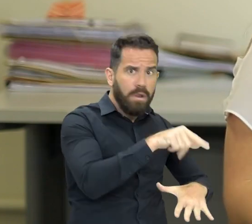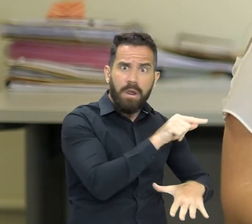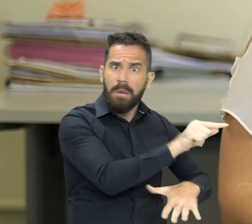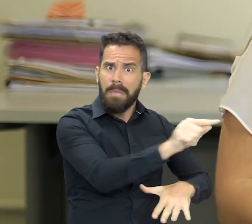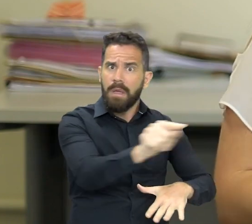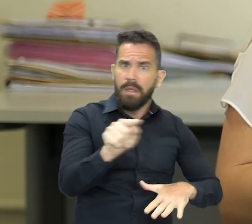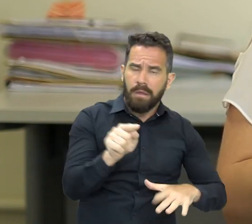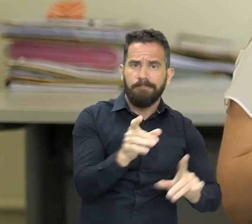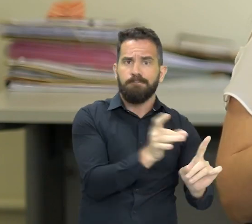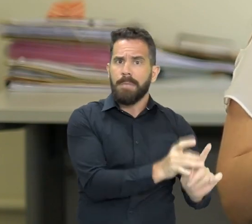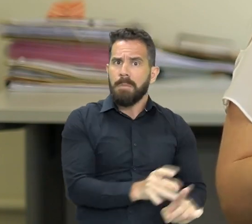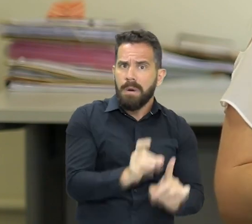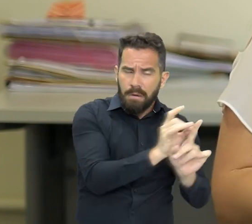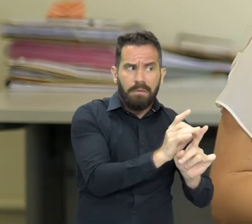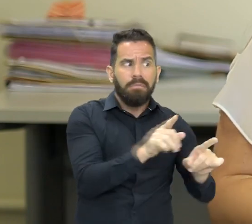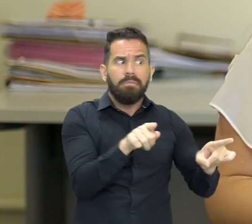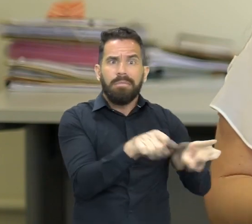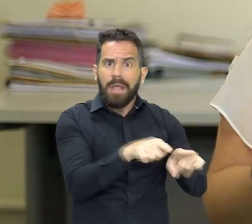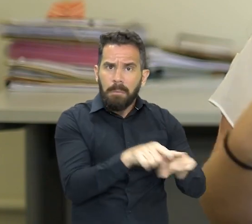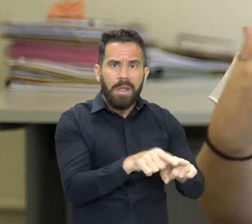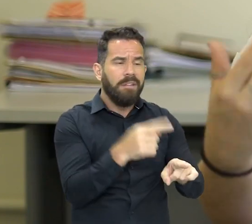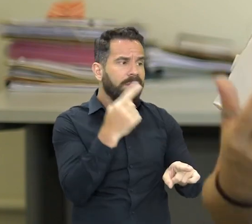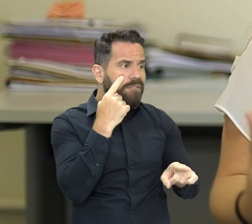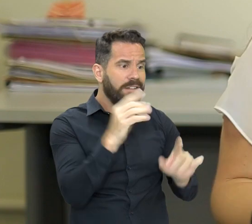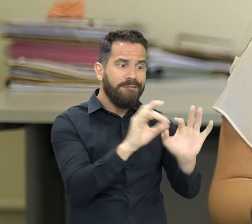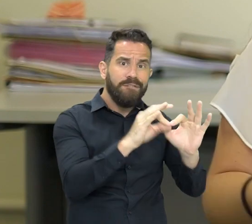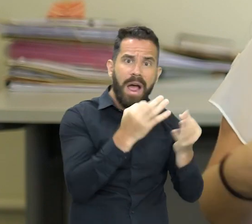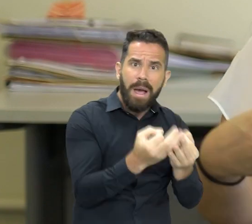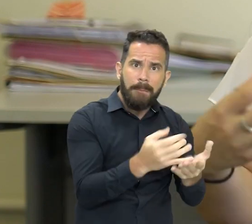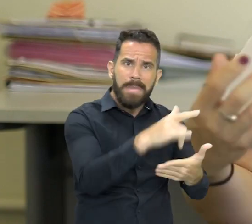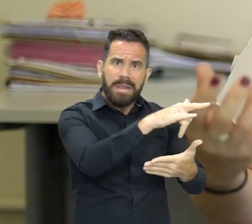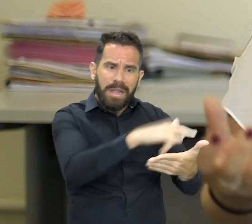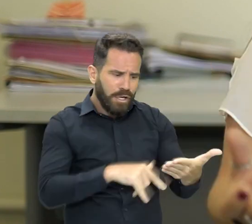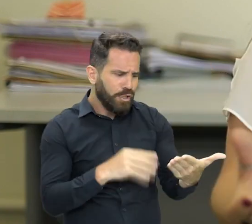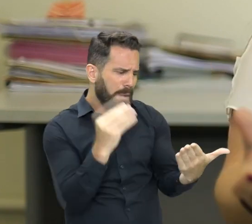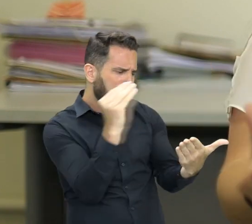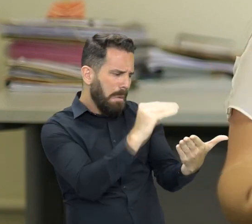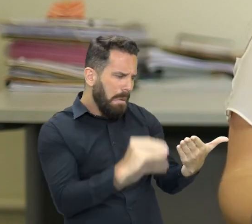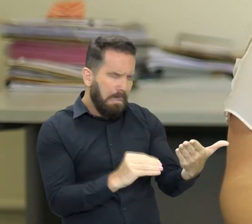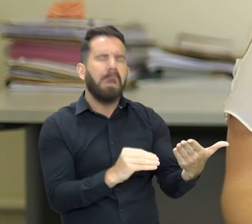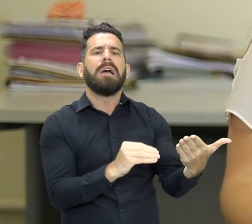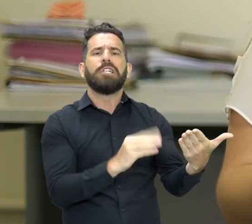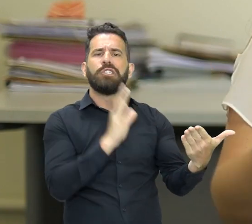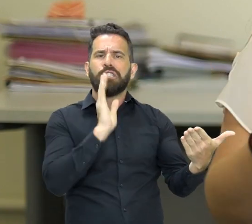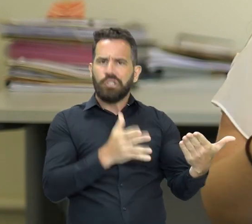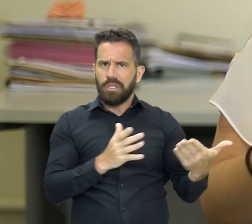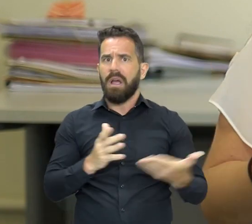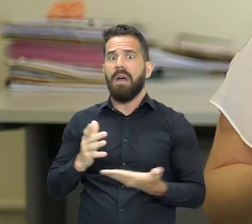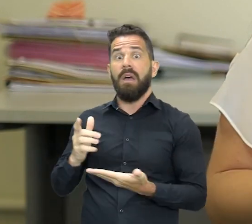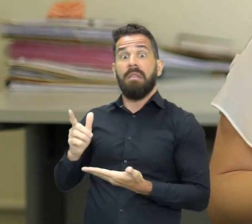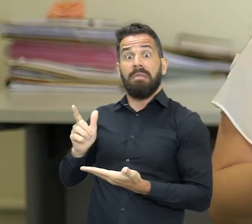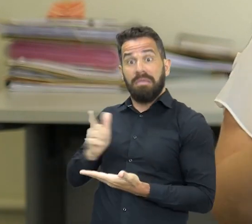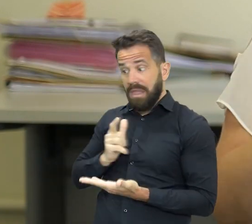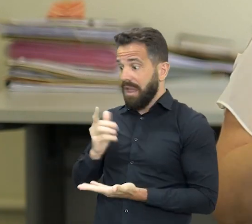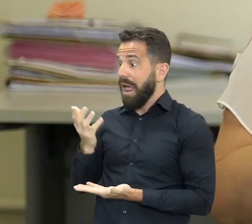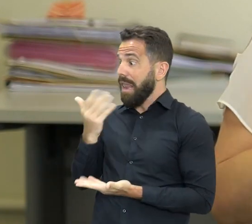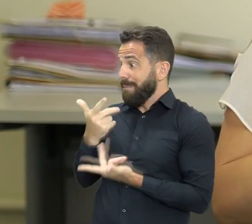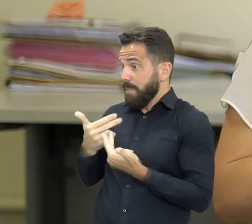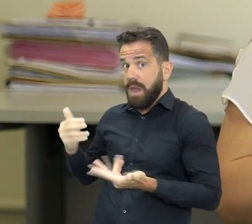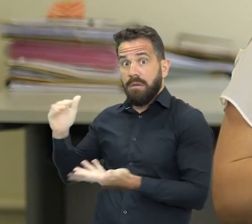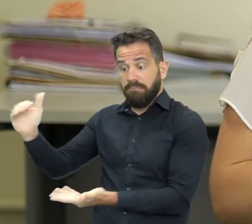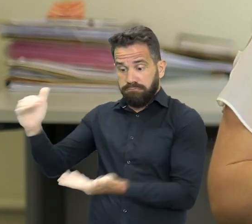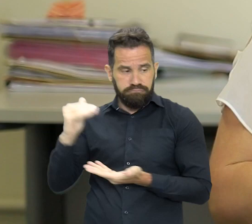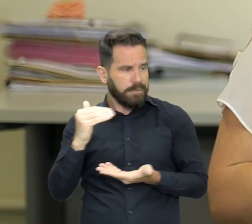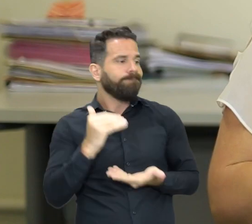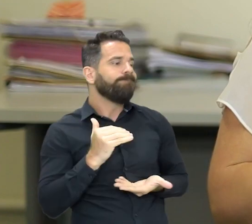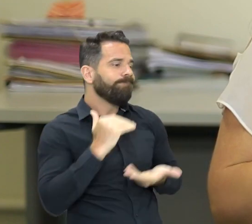dessas populações, a gente ter acesso aos registros dessas famílias recebendo esses alimentos. Então